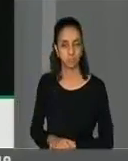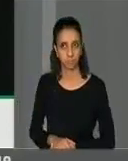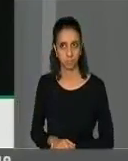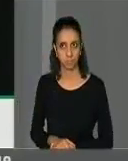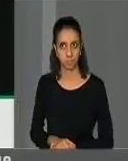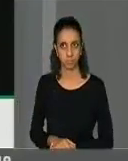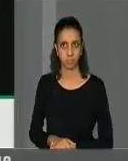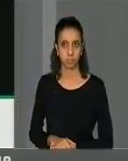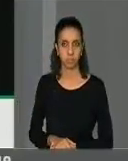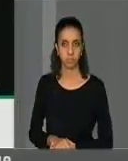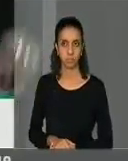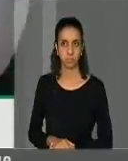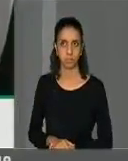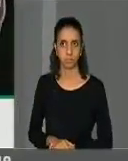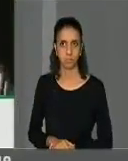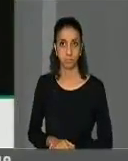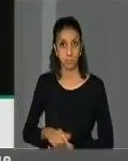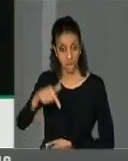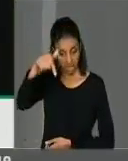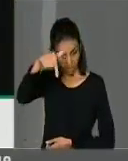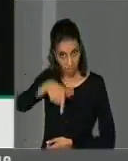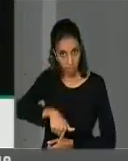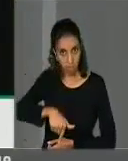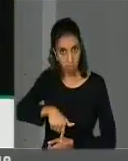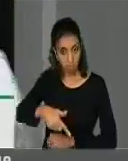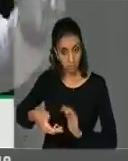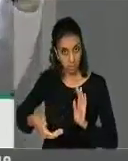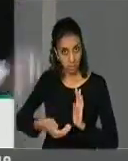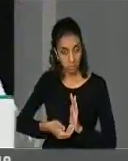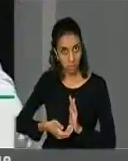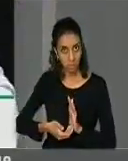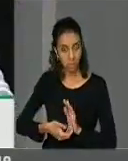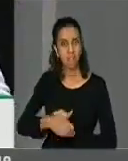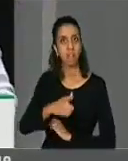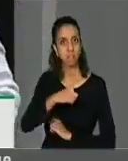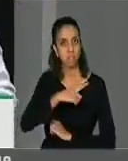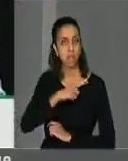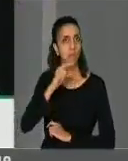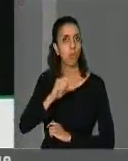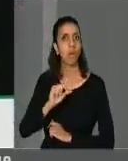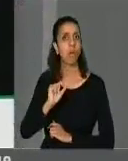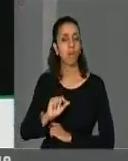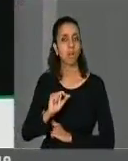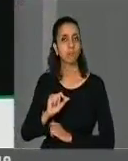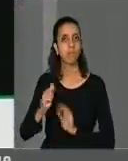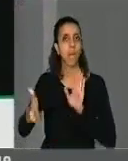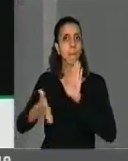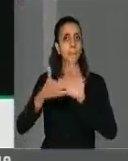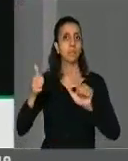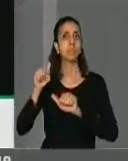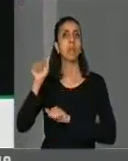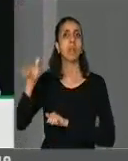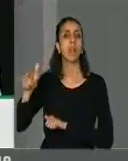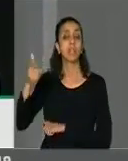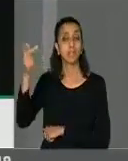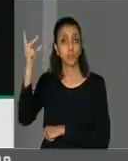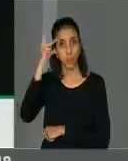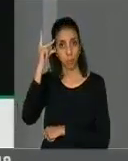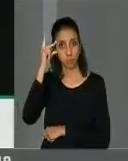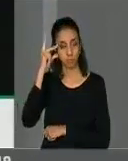Nós tivemos aqui, nesta casa, o impeachment da presidenta